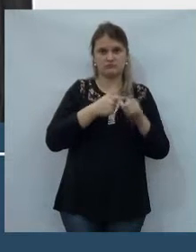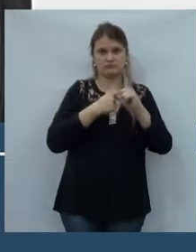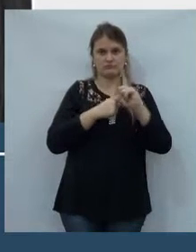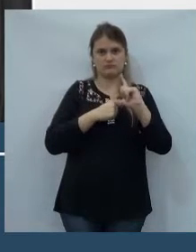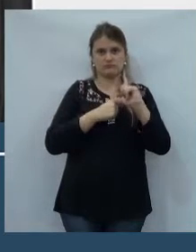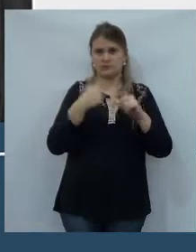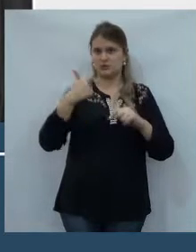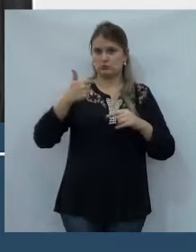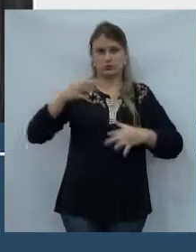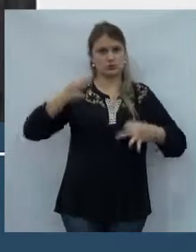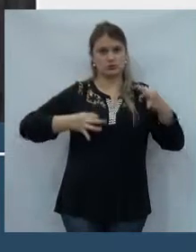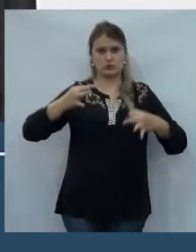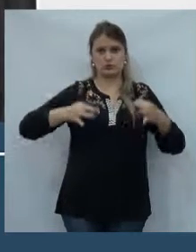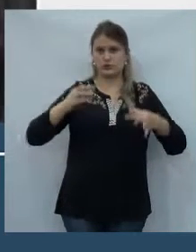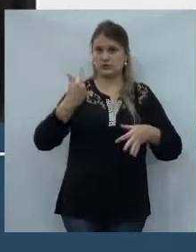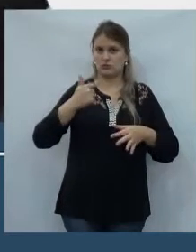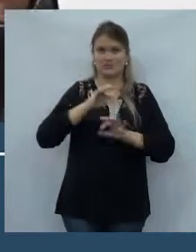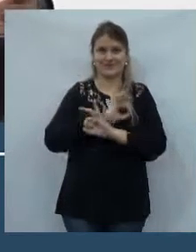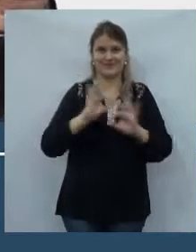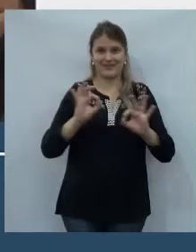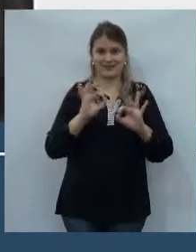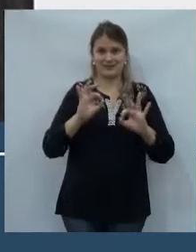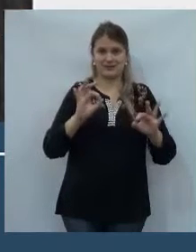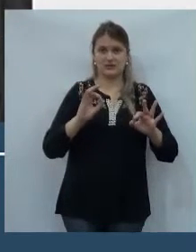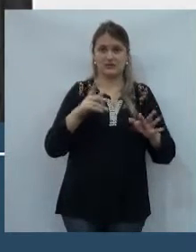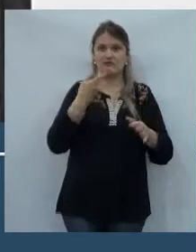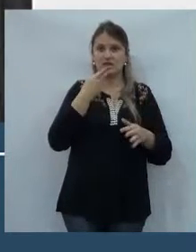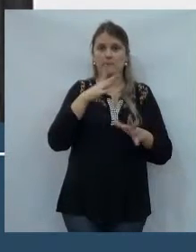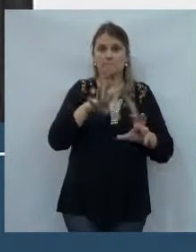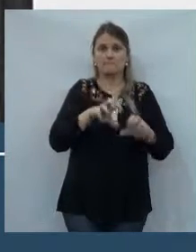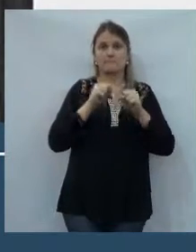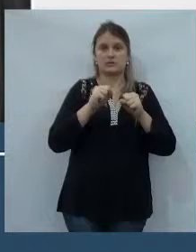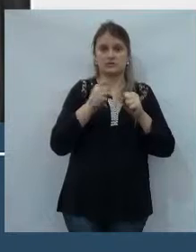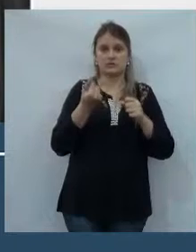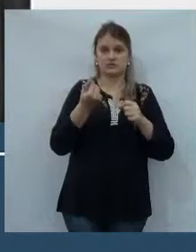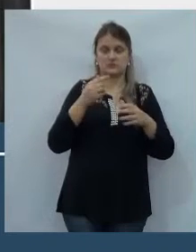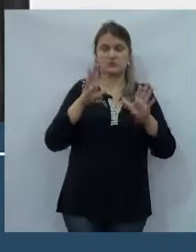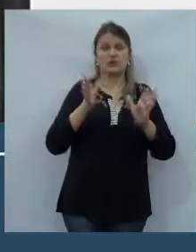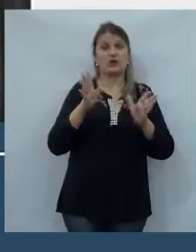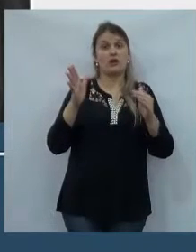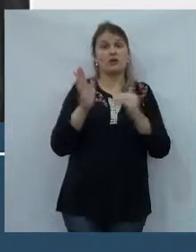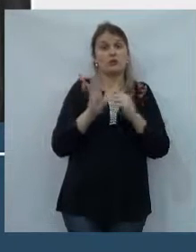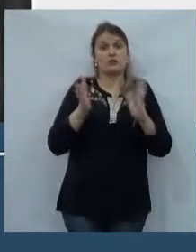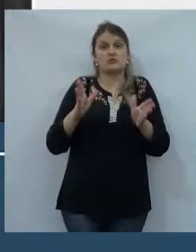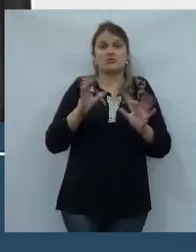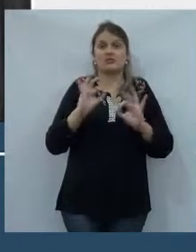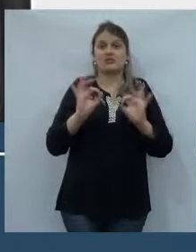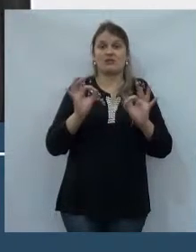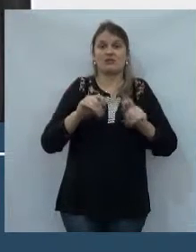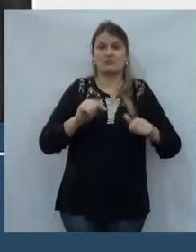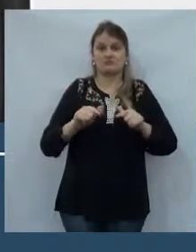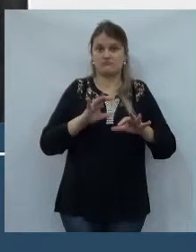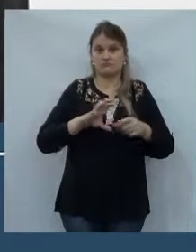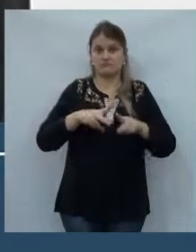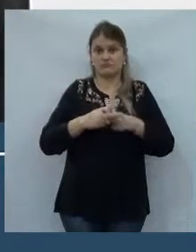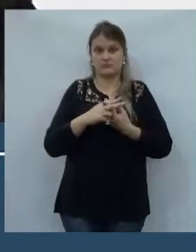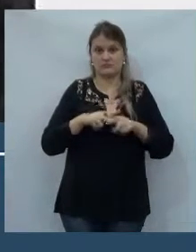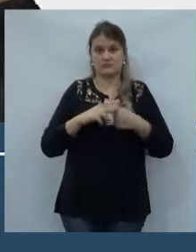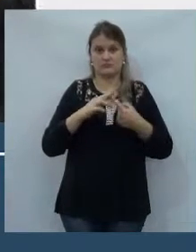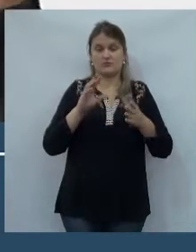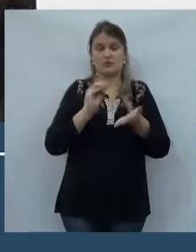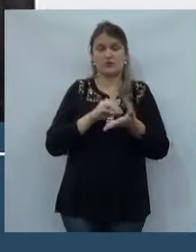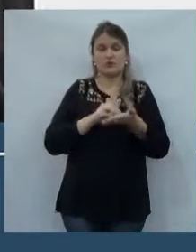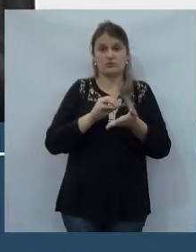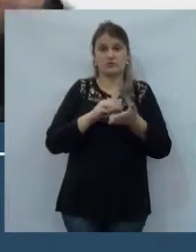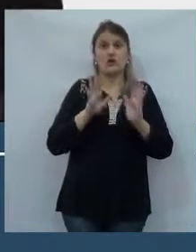justo? É justo isso? É um prêmio de loteria que eles pegaram de lá e até hoje não prestam o serviço. Estão cobrando indevidamente. Vá